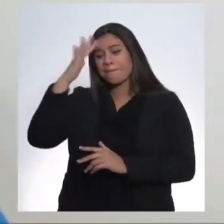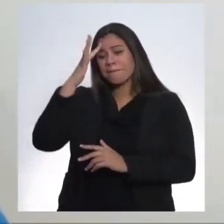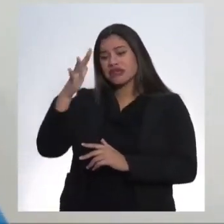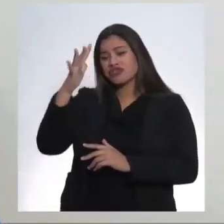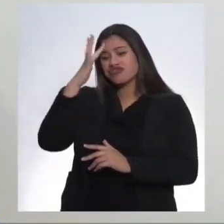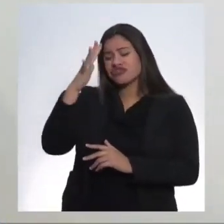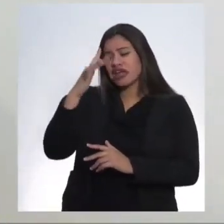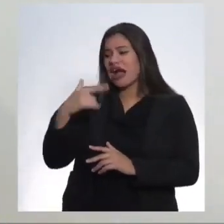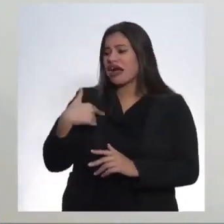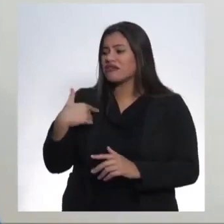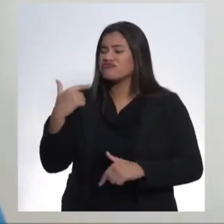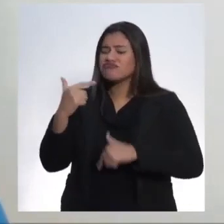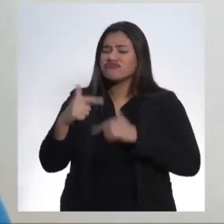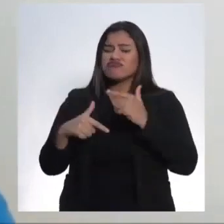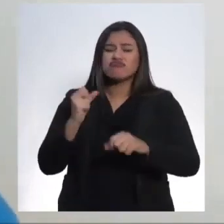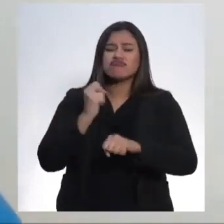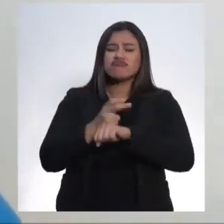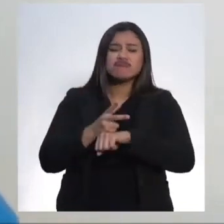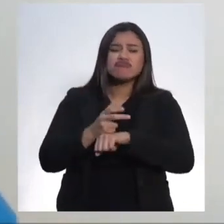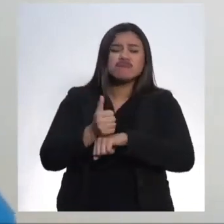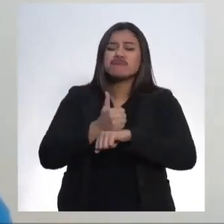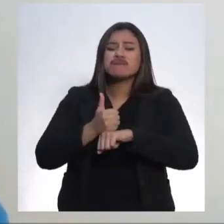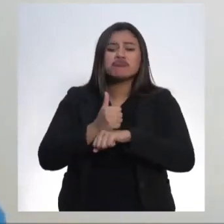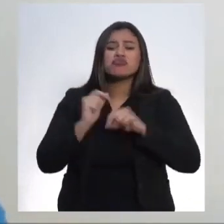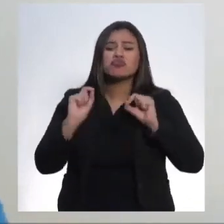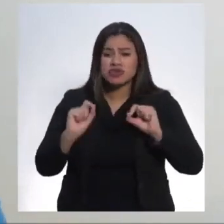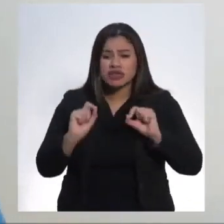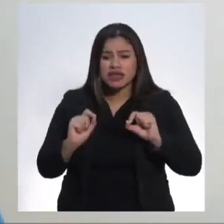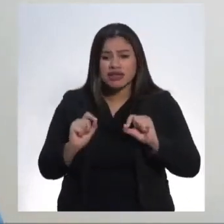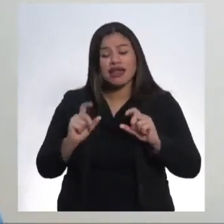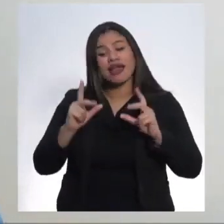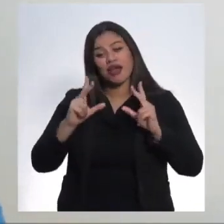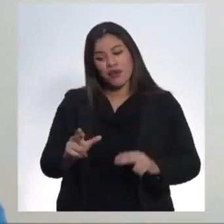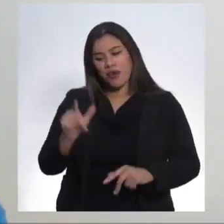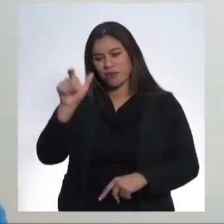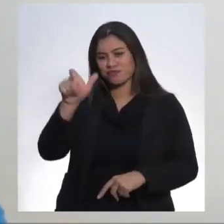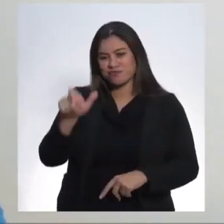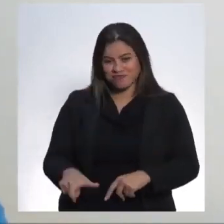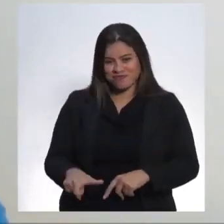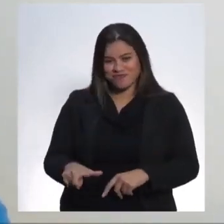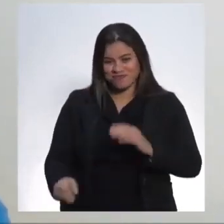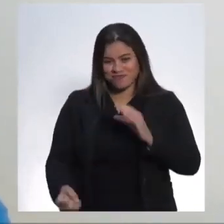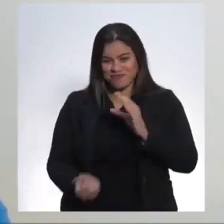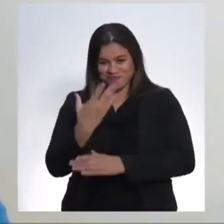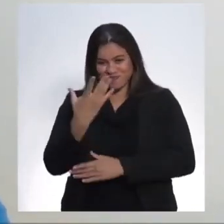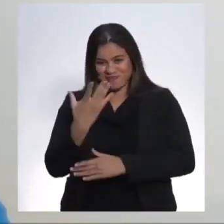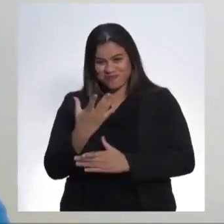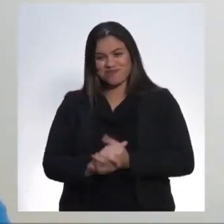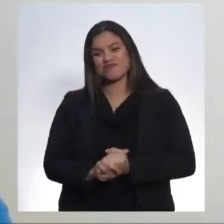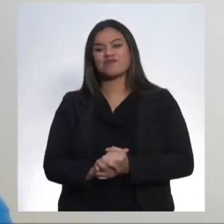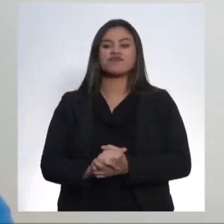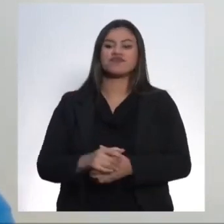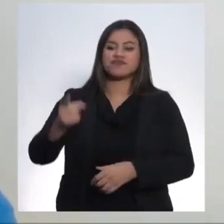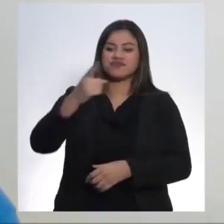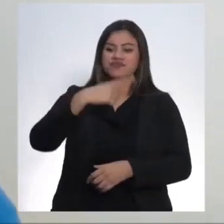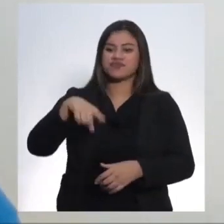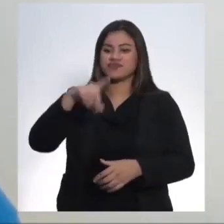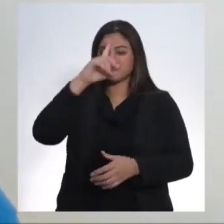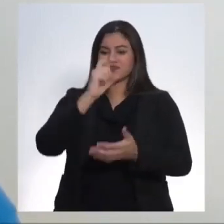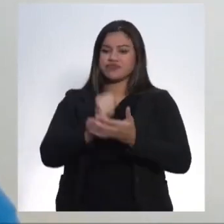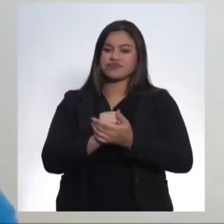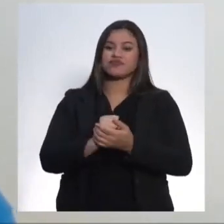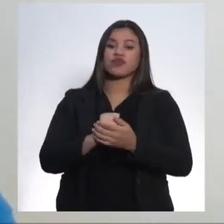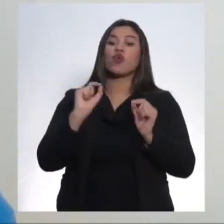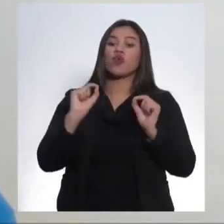pensar a nossa carreira, né? Então, é como criar um personagem. O que a gente vai fazer nesse momento é como criar um personagem. Você vai definir